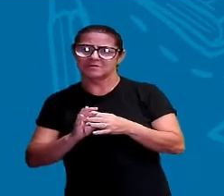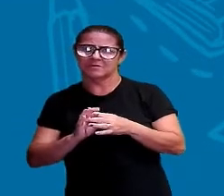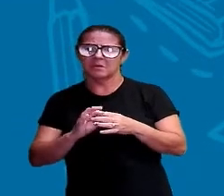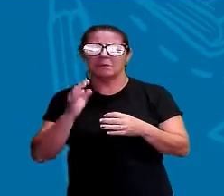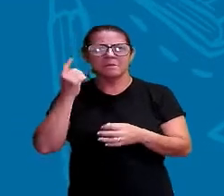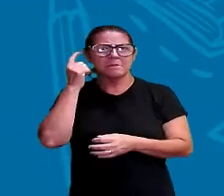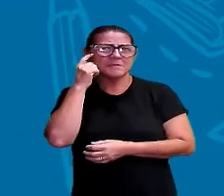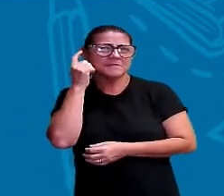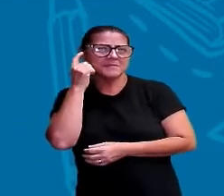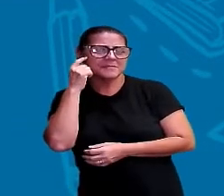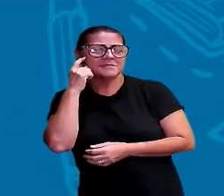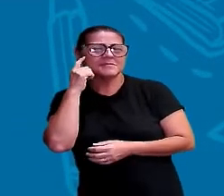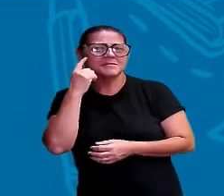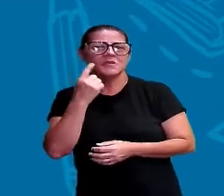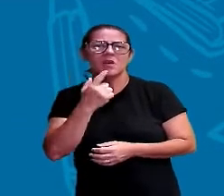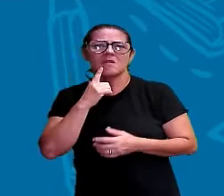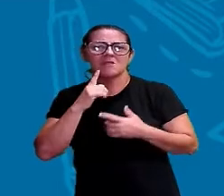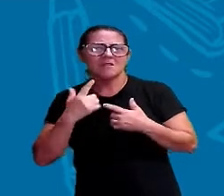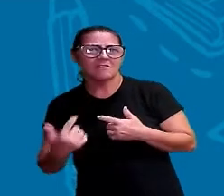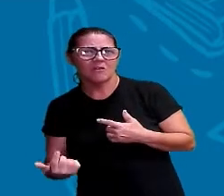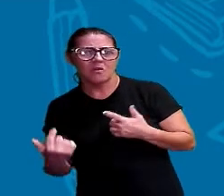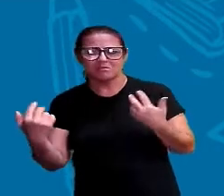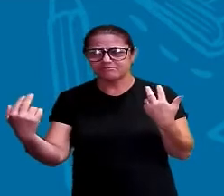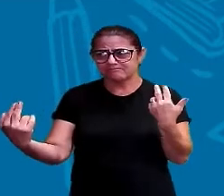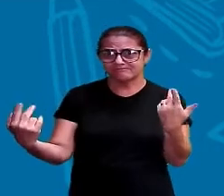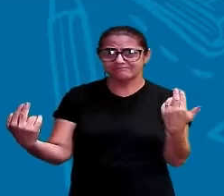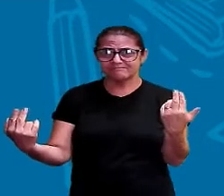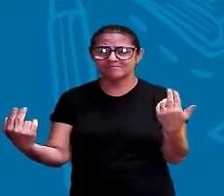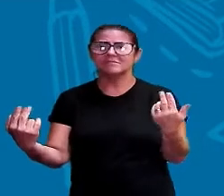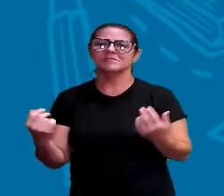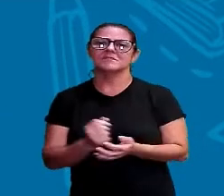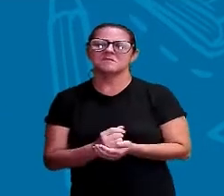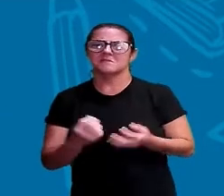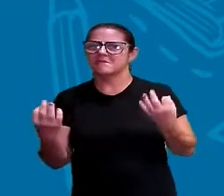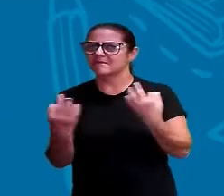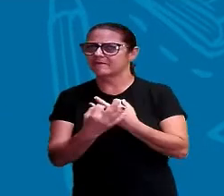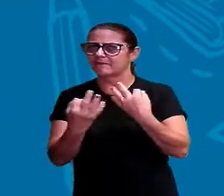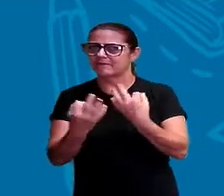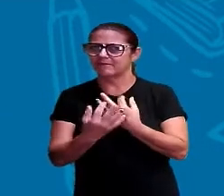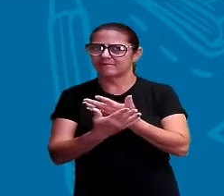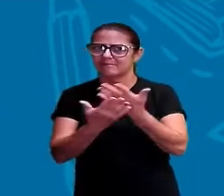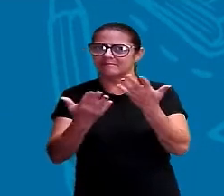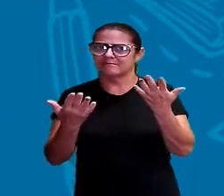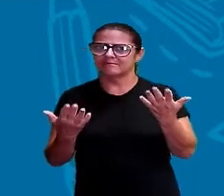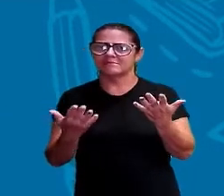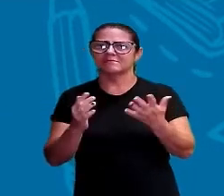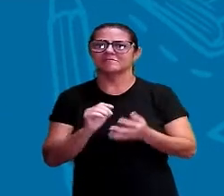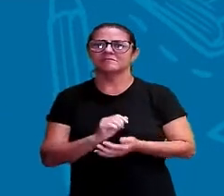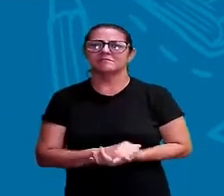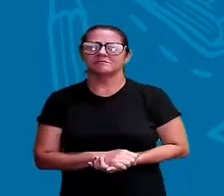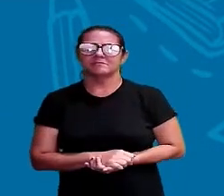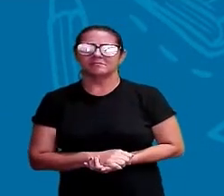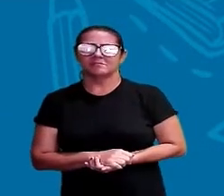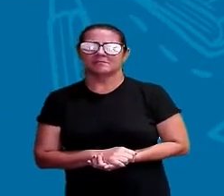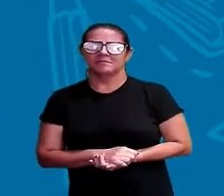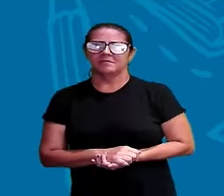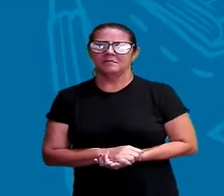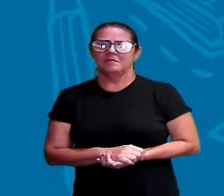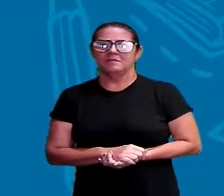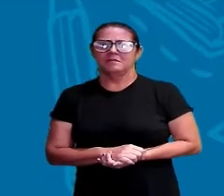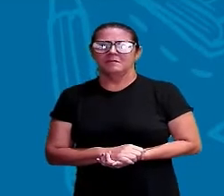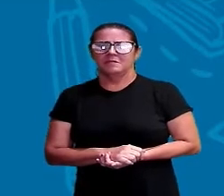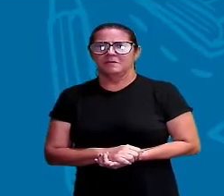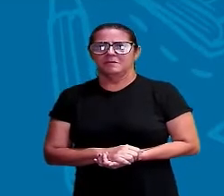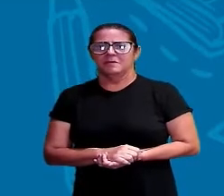a associação de uma linguagem com a outra? Então, perfeito para você, certo? Agora vejamos a